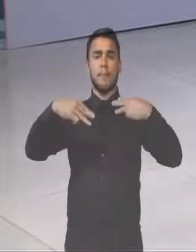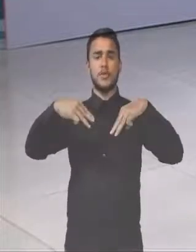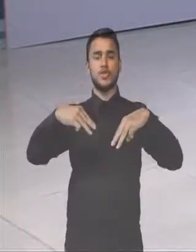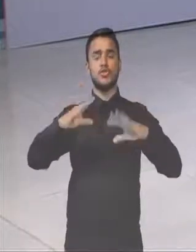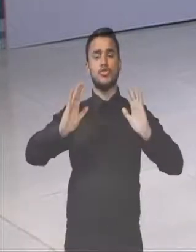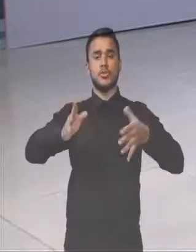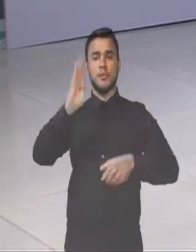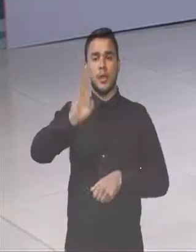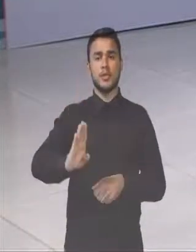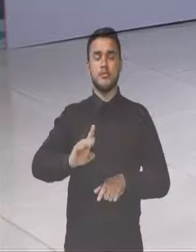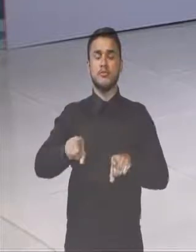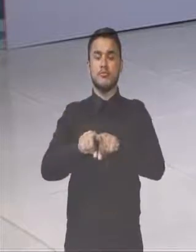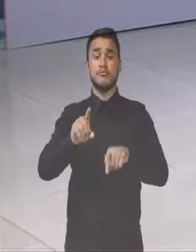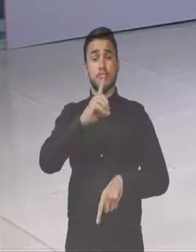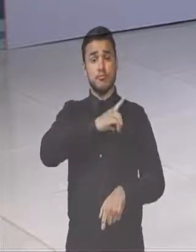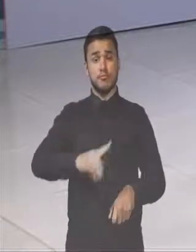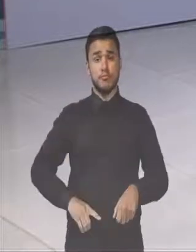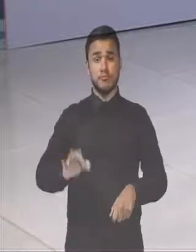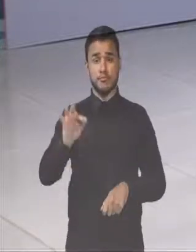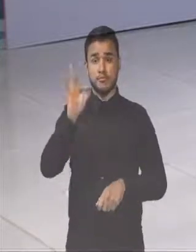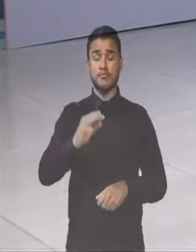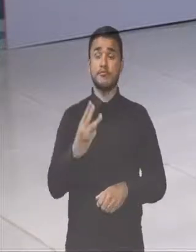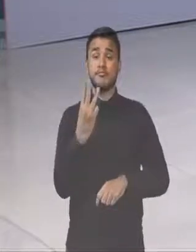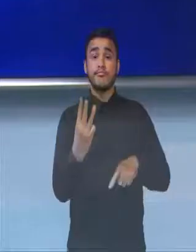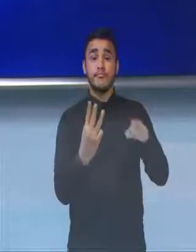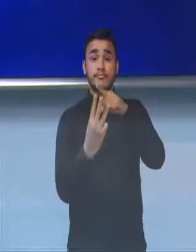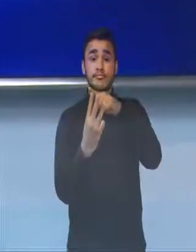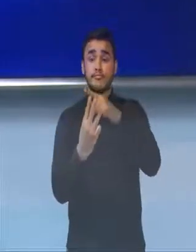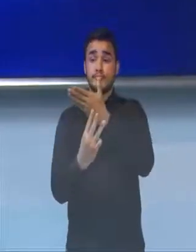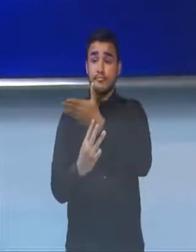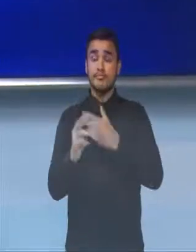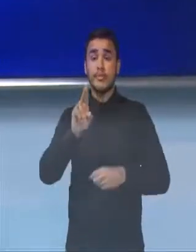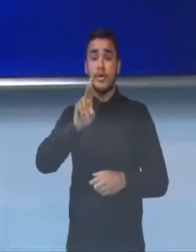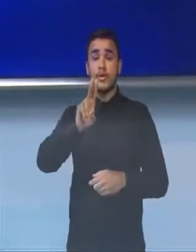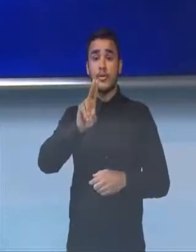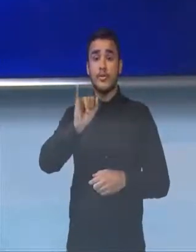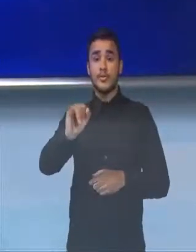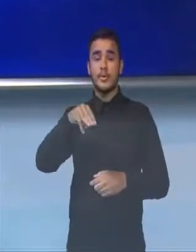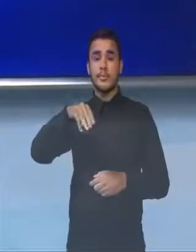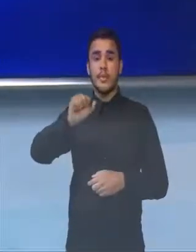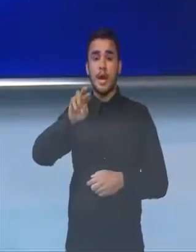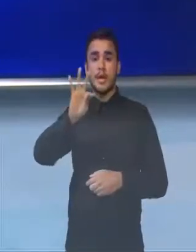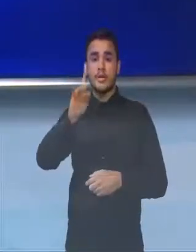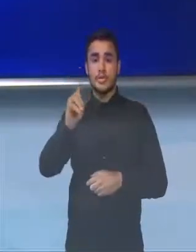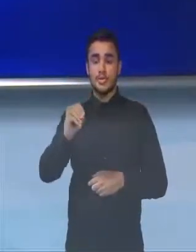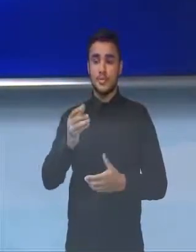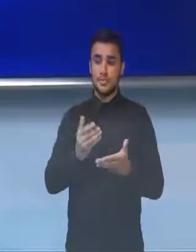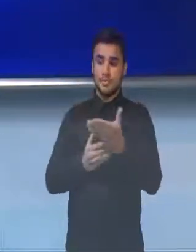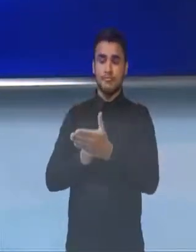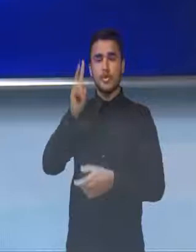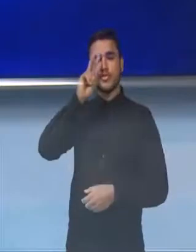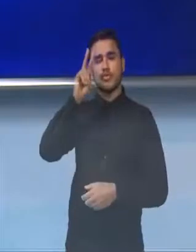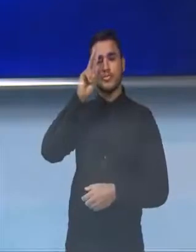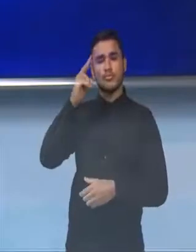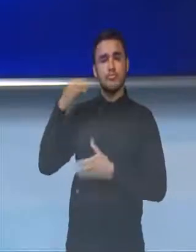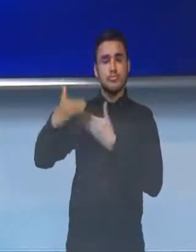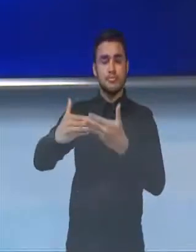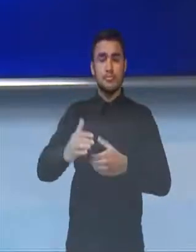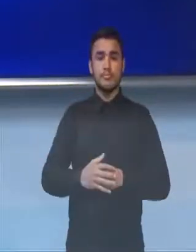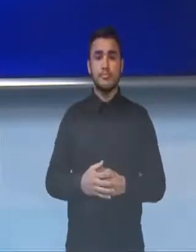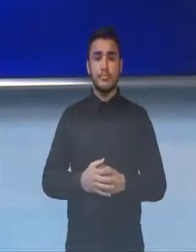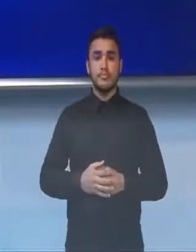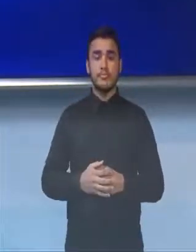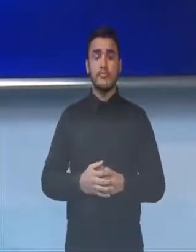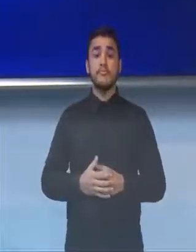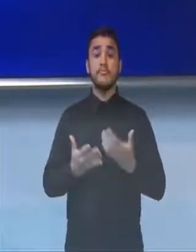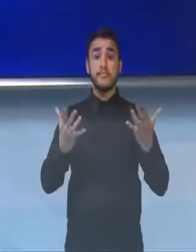Brasil, e o historiador doutor Rui Martinho Rodrigues. Traduzindo para línguas